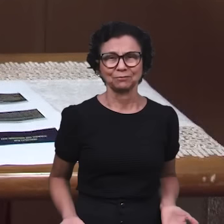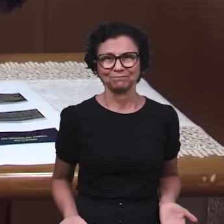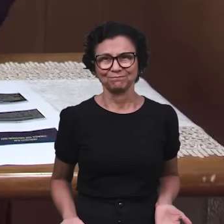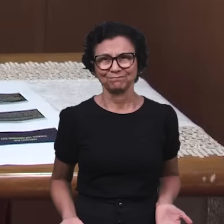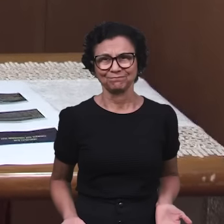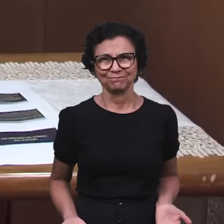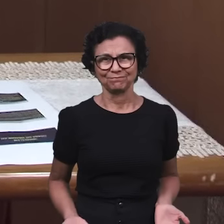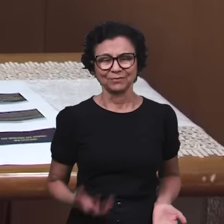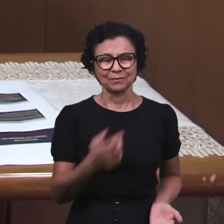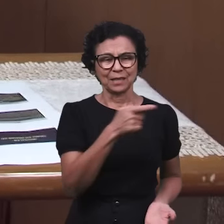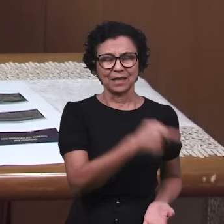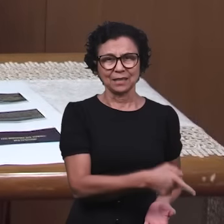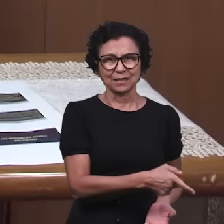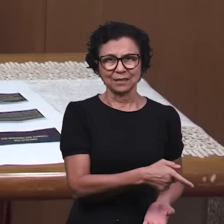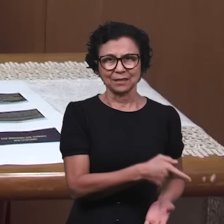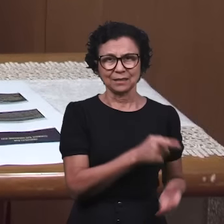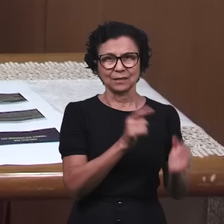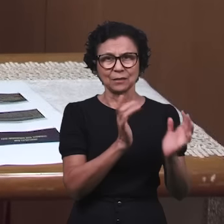inválidos.